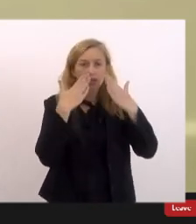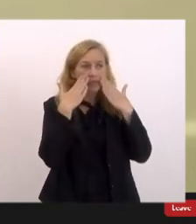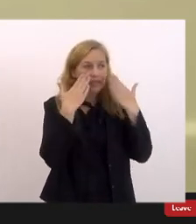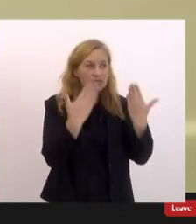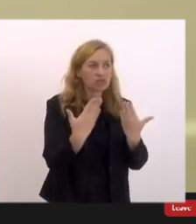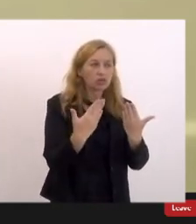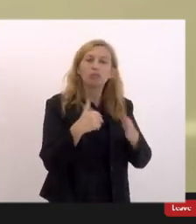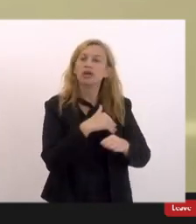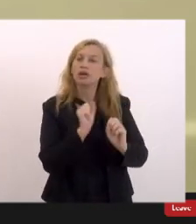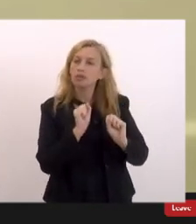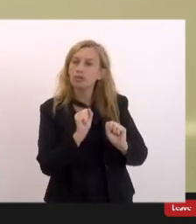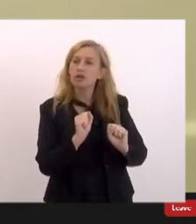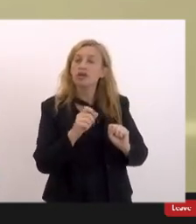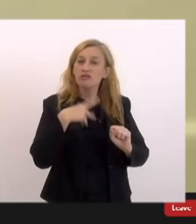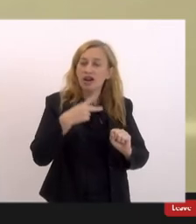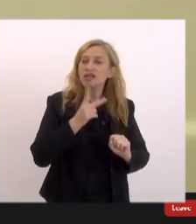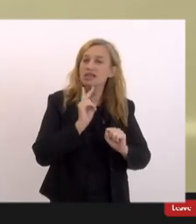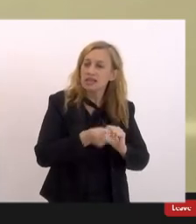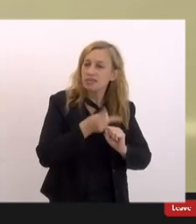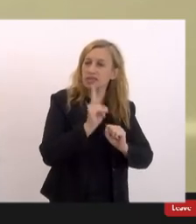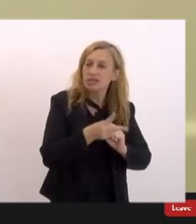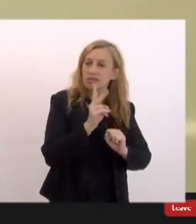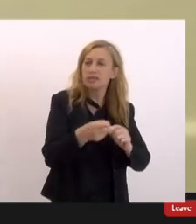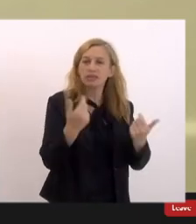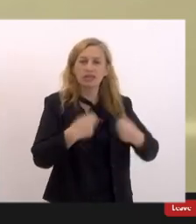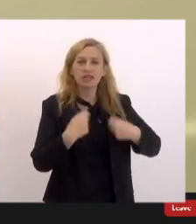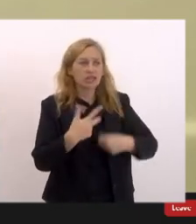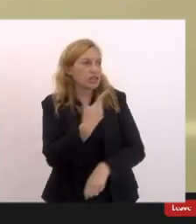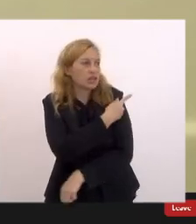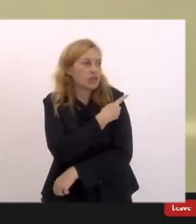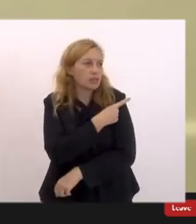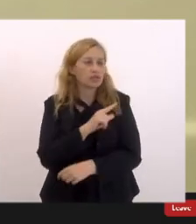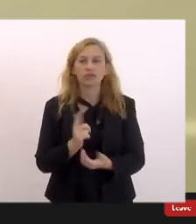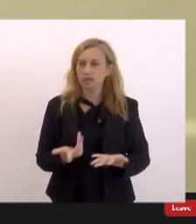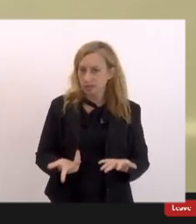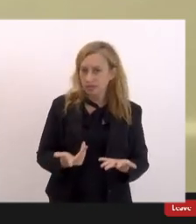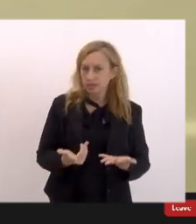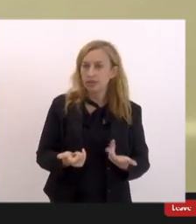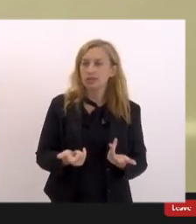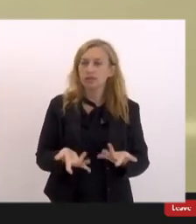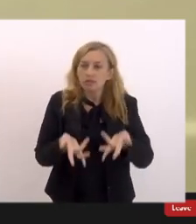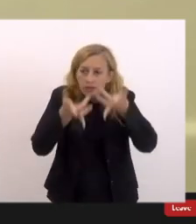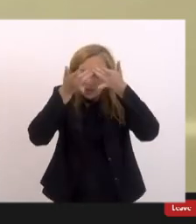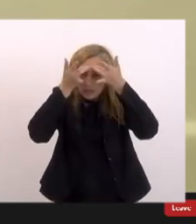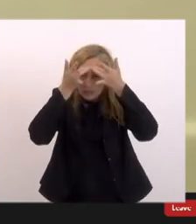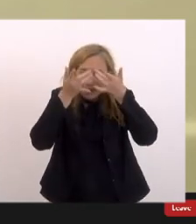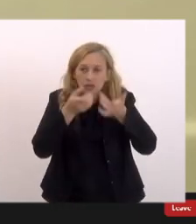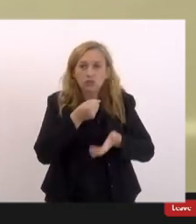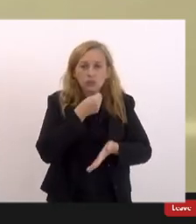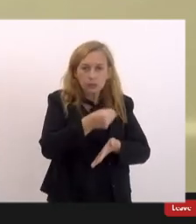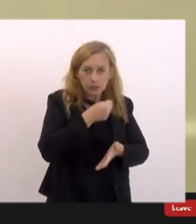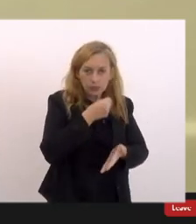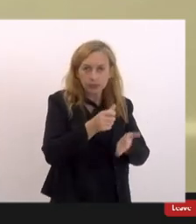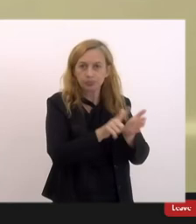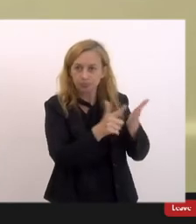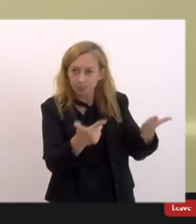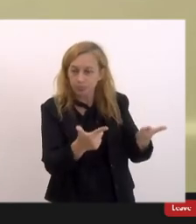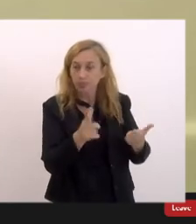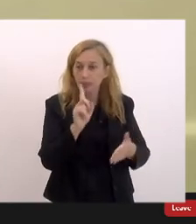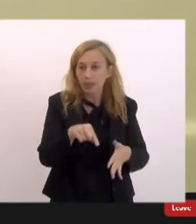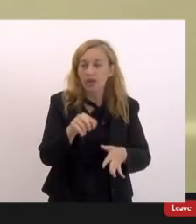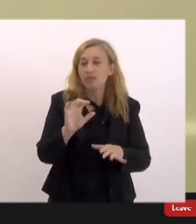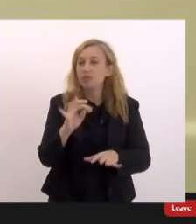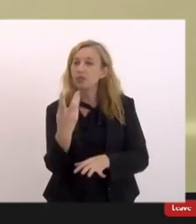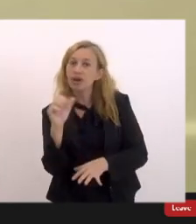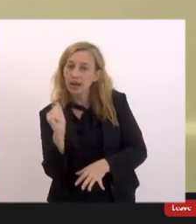apresentadores para que eles falem o tempo todo da necessidade da campanha. Aquilo ali não sai da cabeça do jornalista, do apresentador. É uma